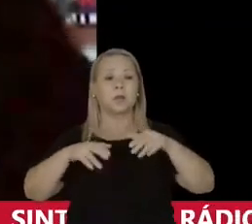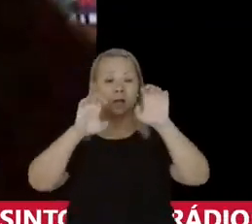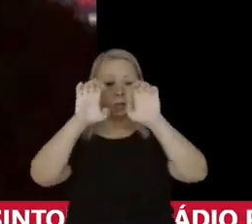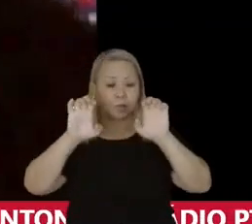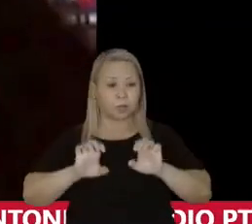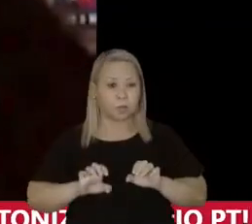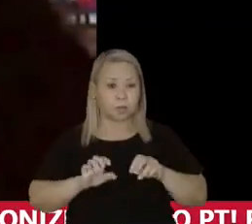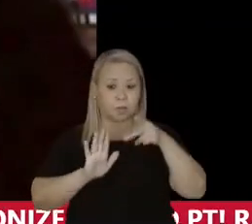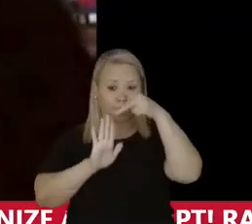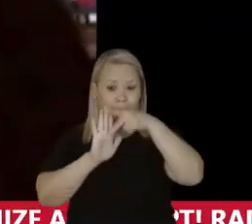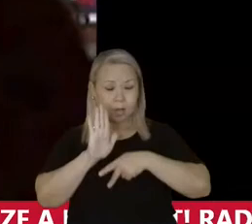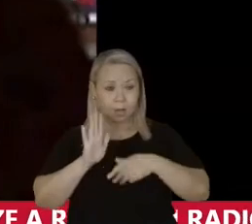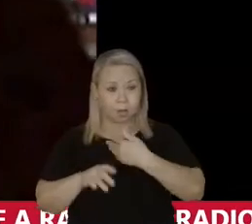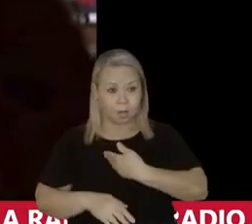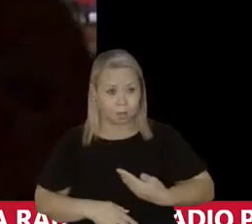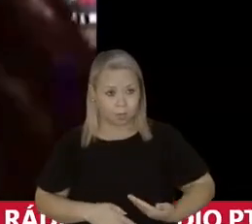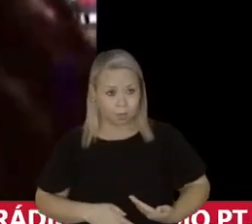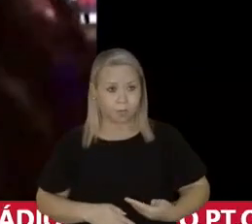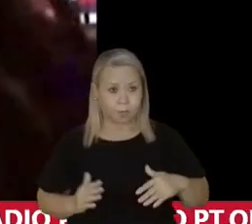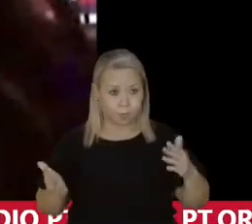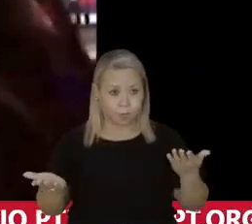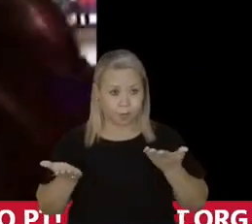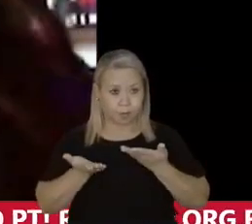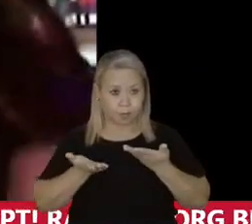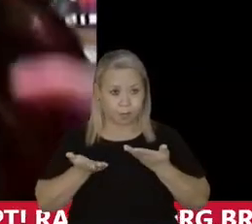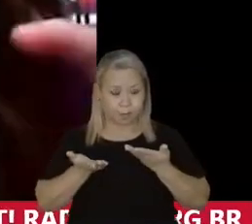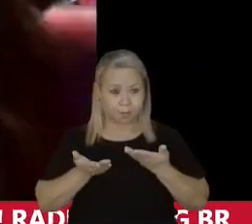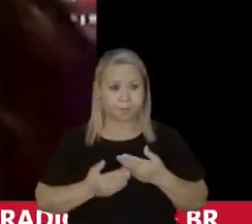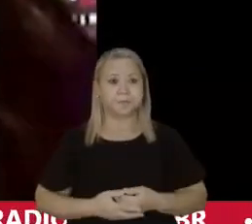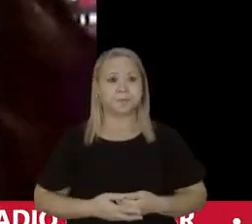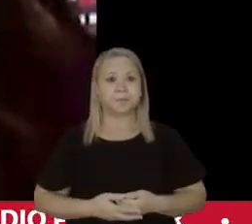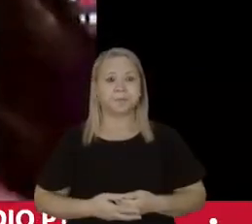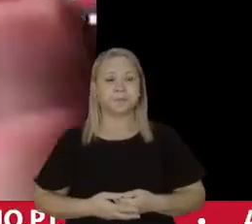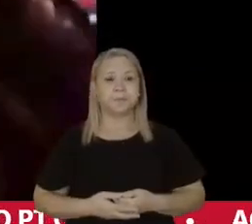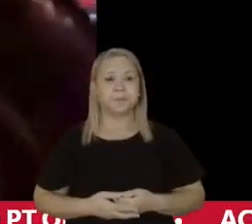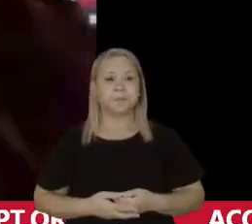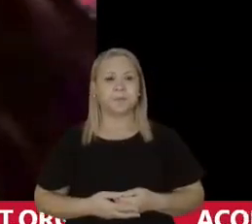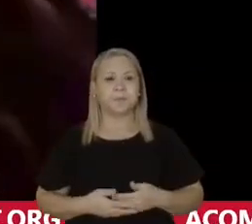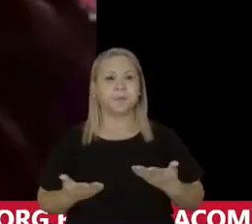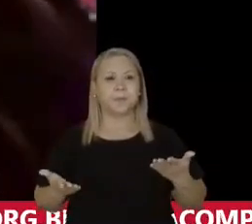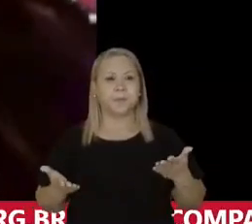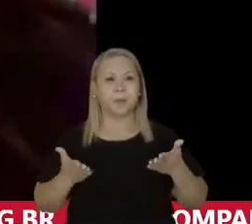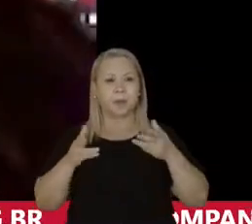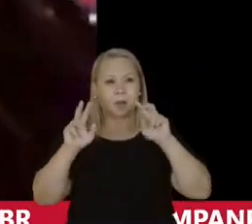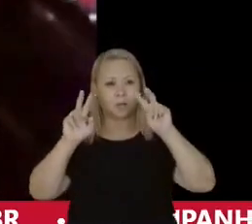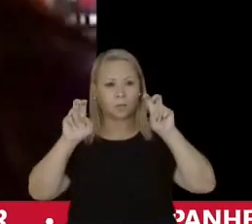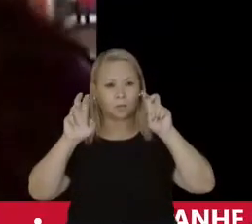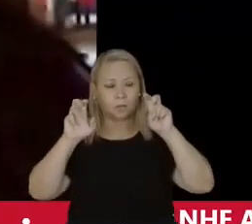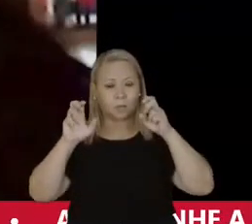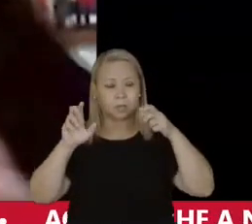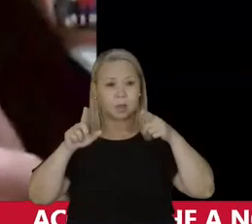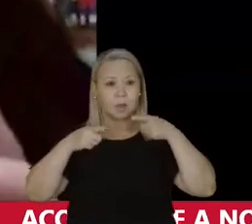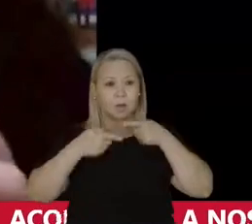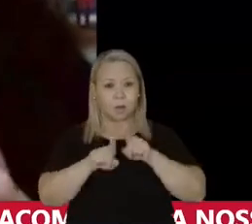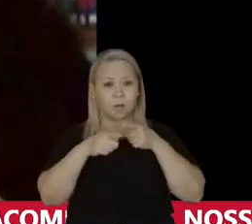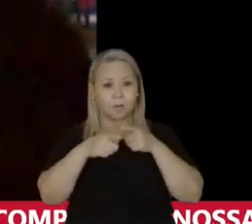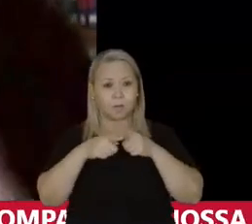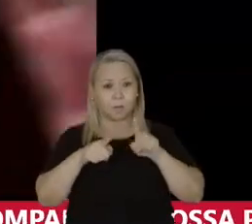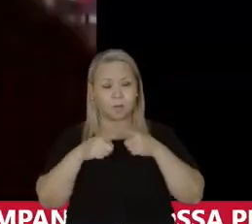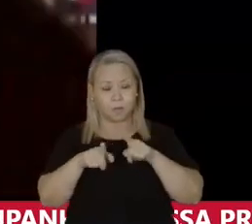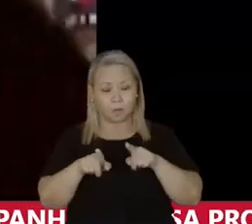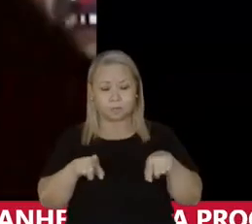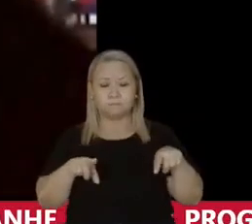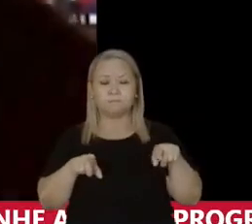estruturante nesse projeto de governabilidade? Ela entra em confronto direto com